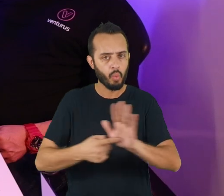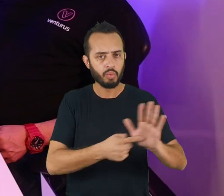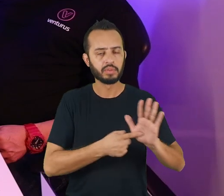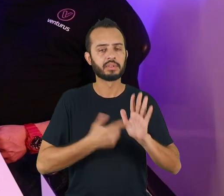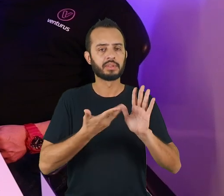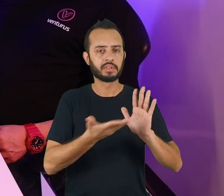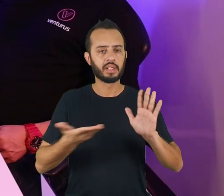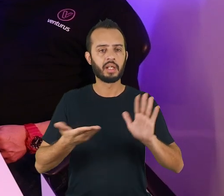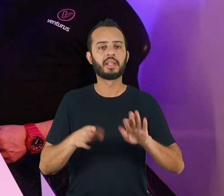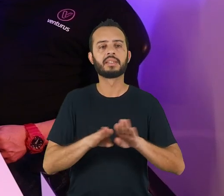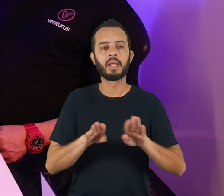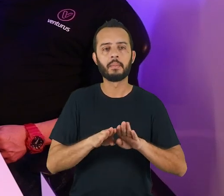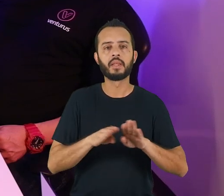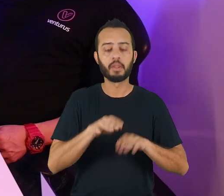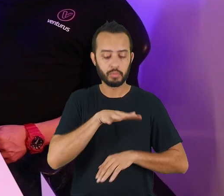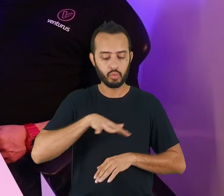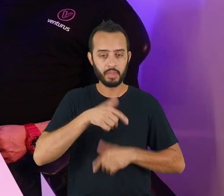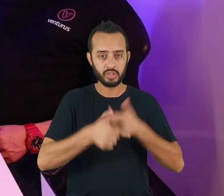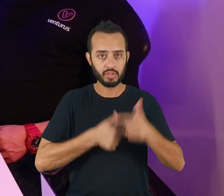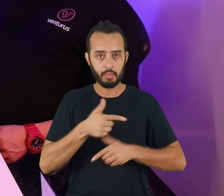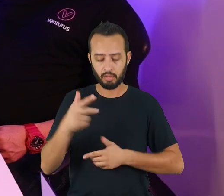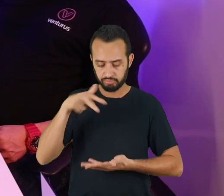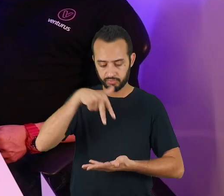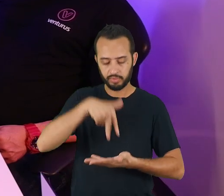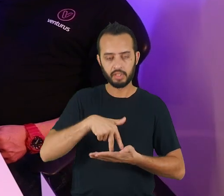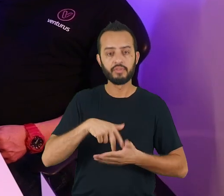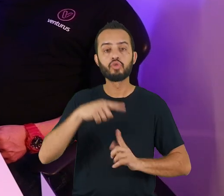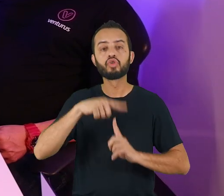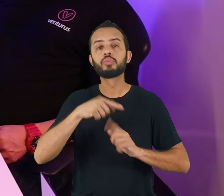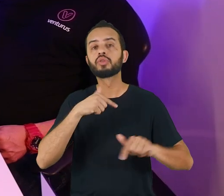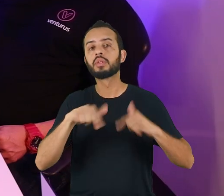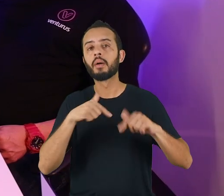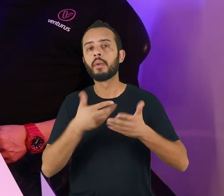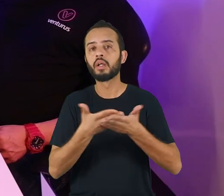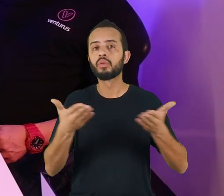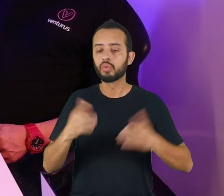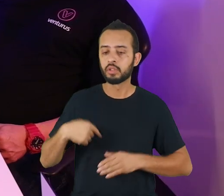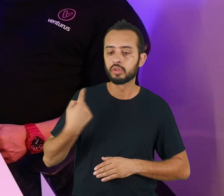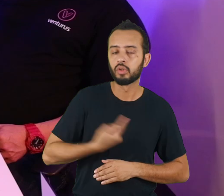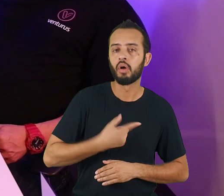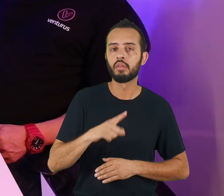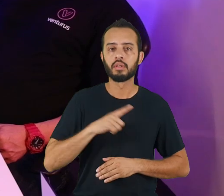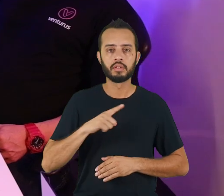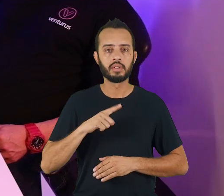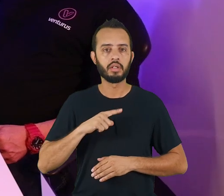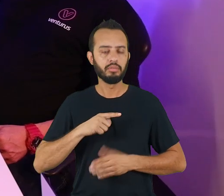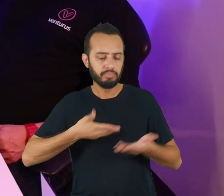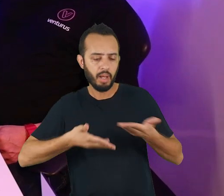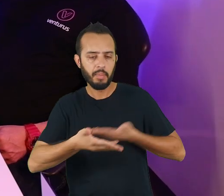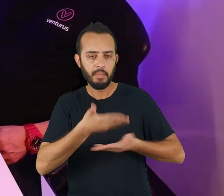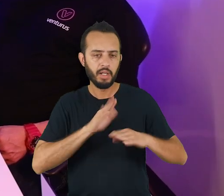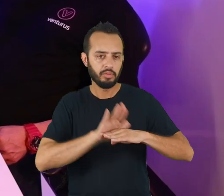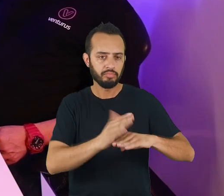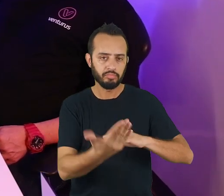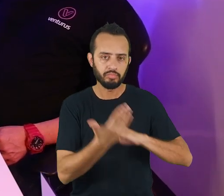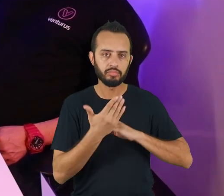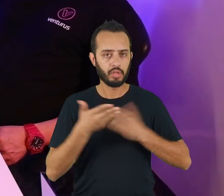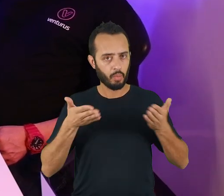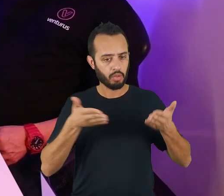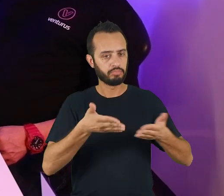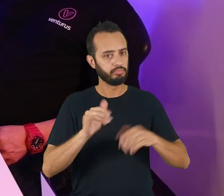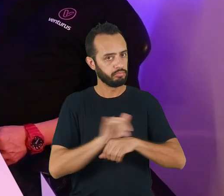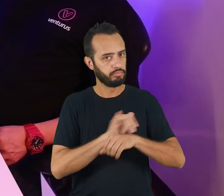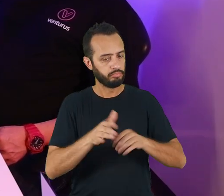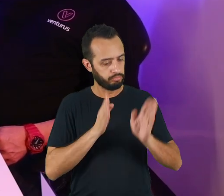mostrar né trazer pro seu ambiente de trabalho ver o tipo de trabalho que a gente tem colaborativo eu acho que é por